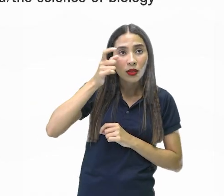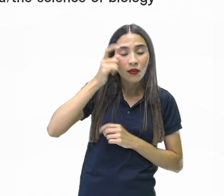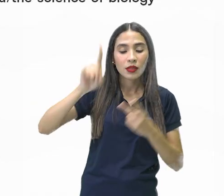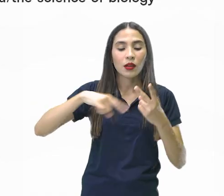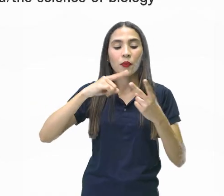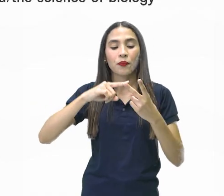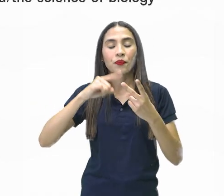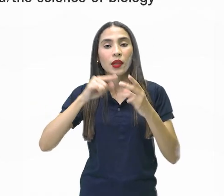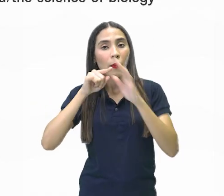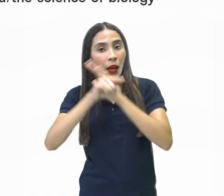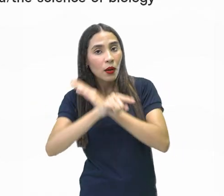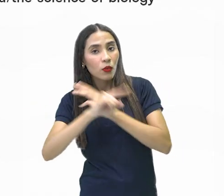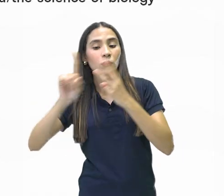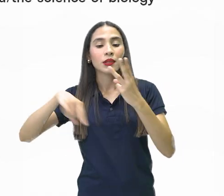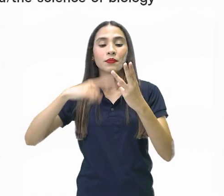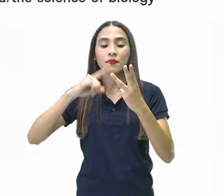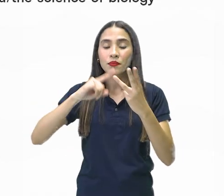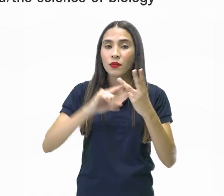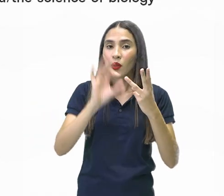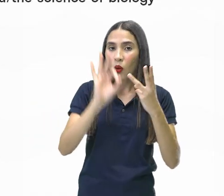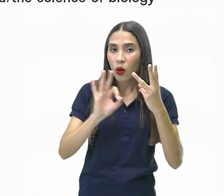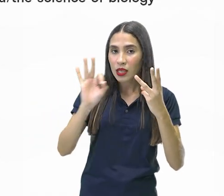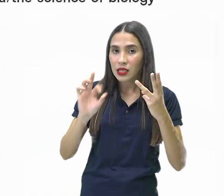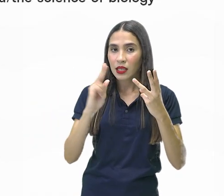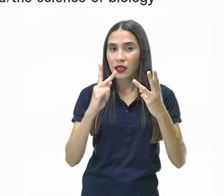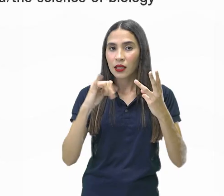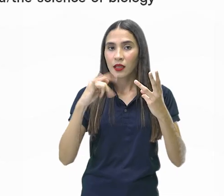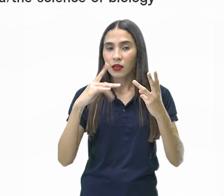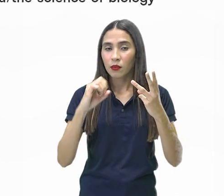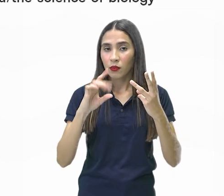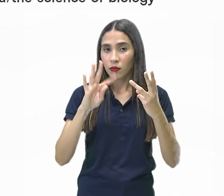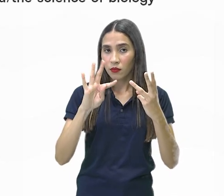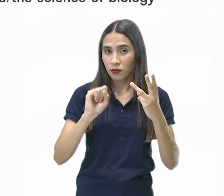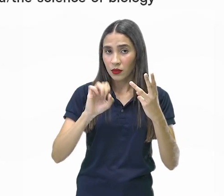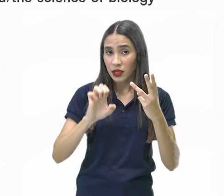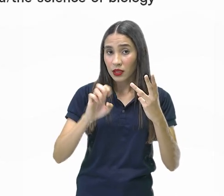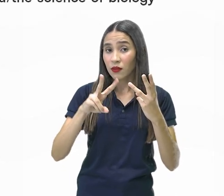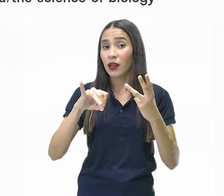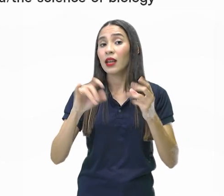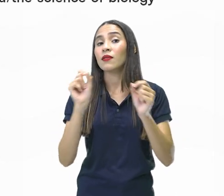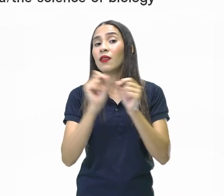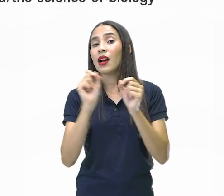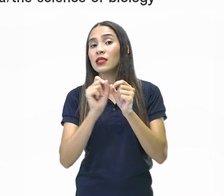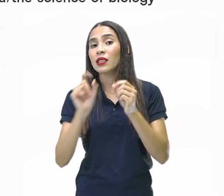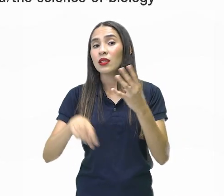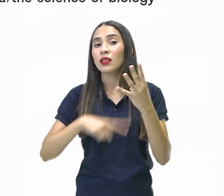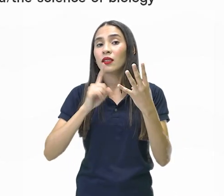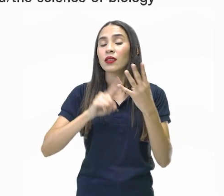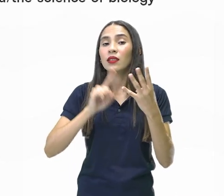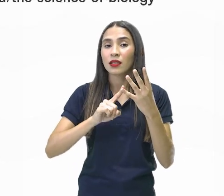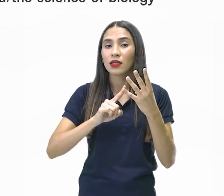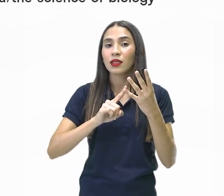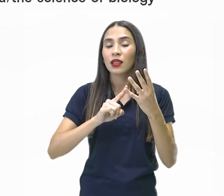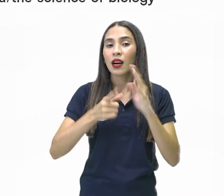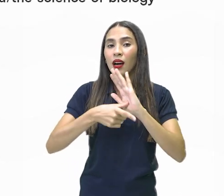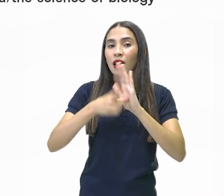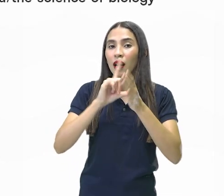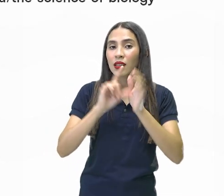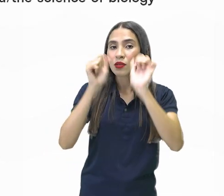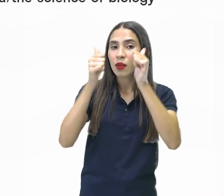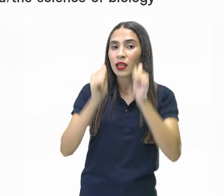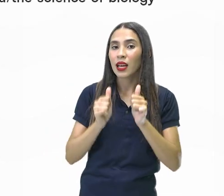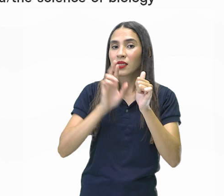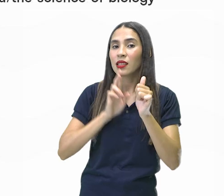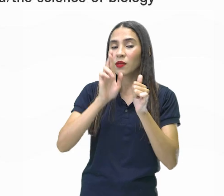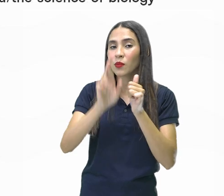observação, se faz a pergunta, se elabora uma hipótese, faz-se também uma previsão